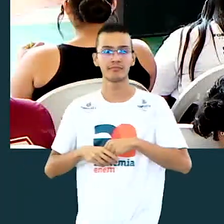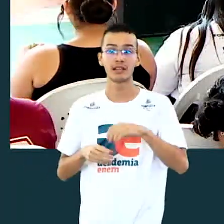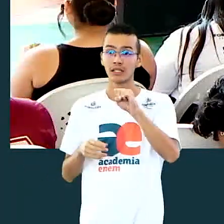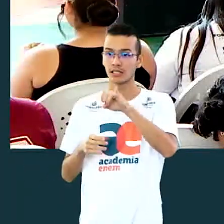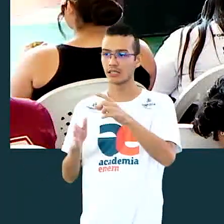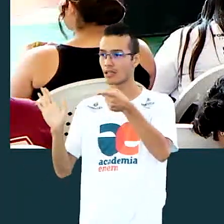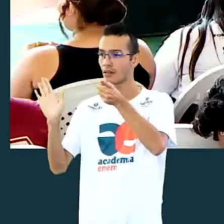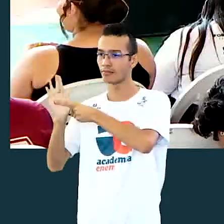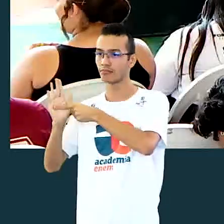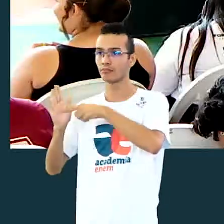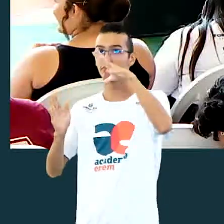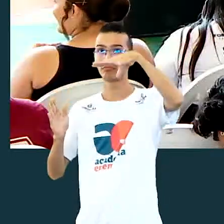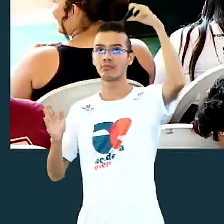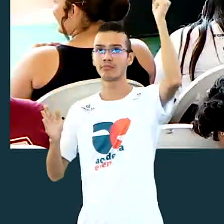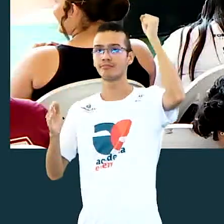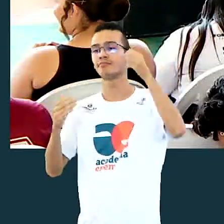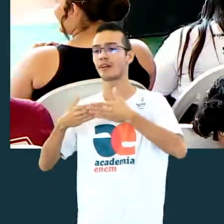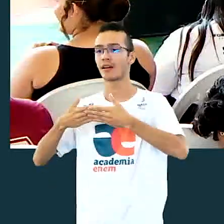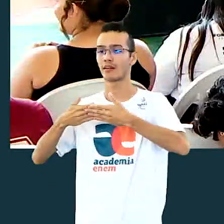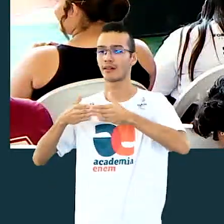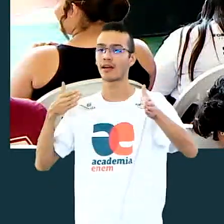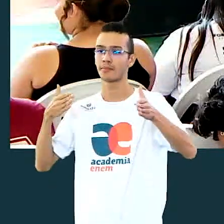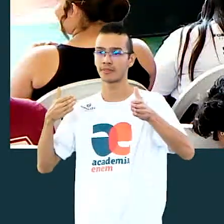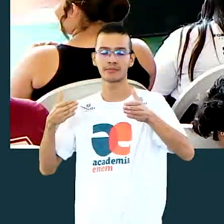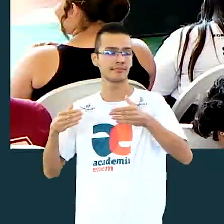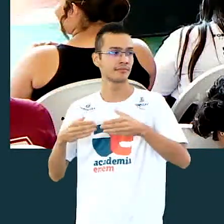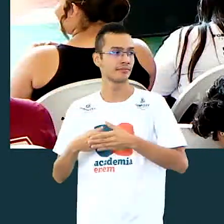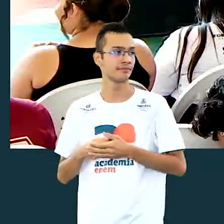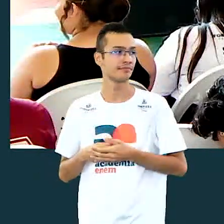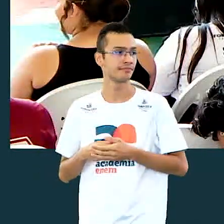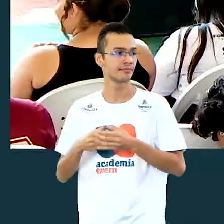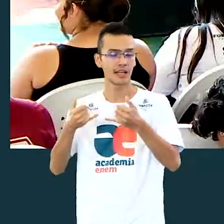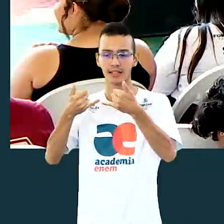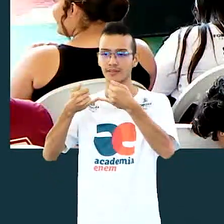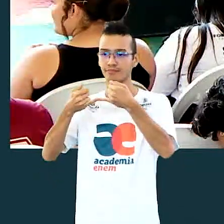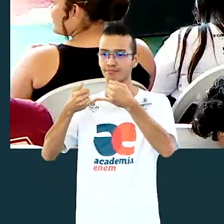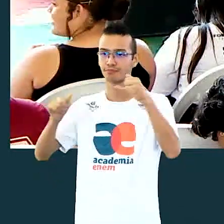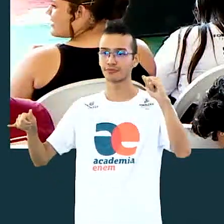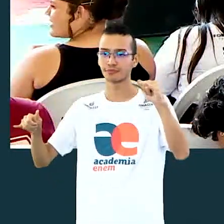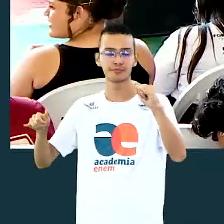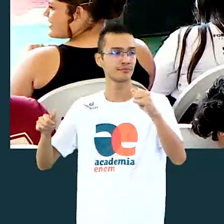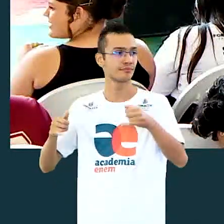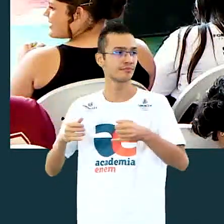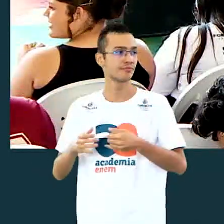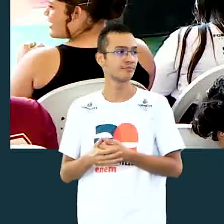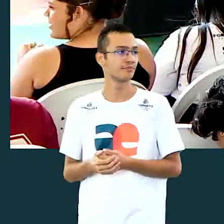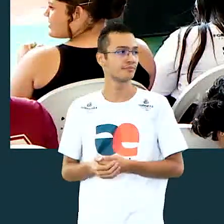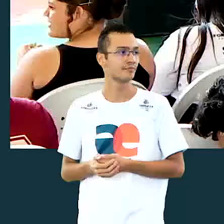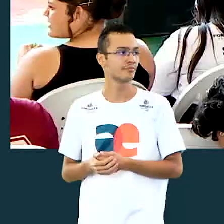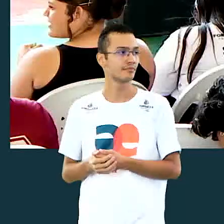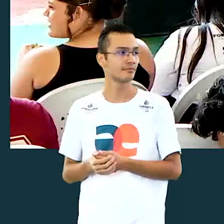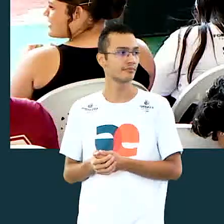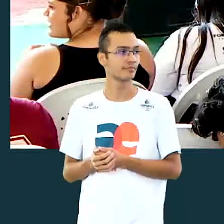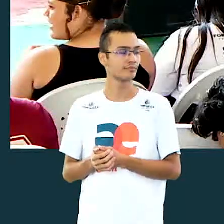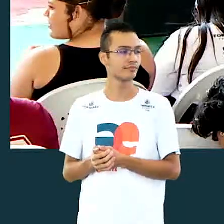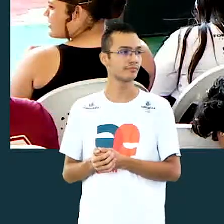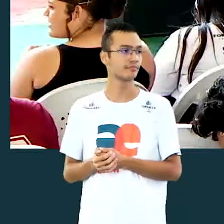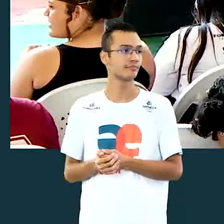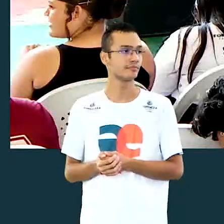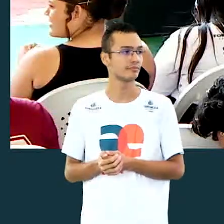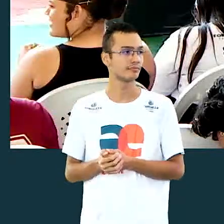linha. E se você corta a linha, não tem mais corrente, a lâmpada apaga.